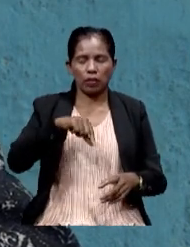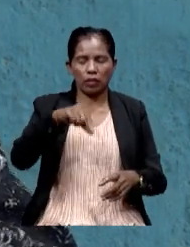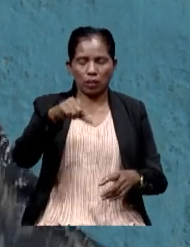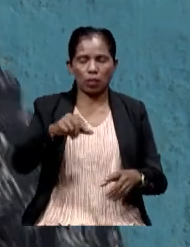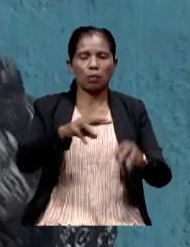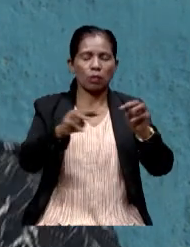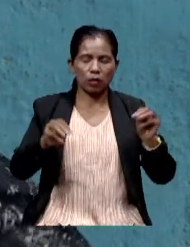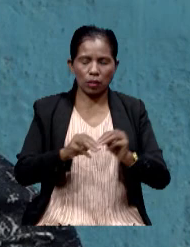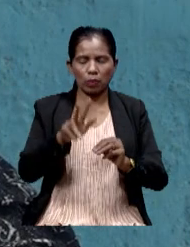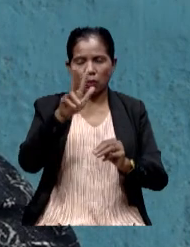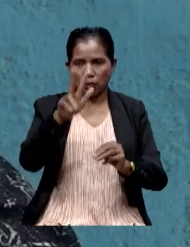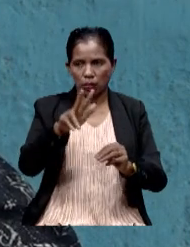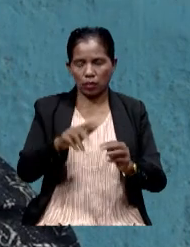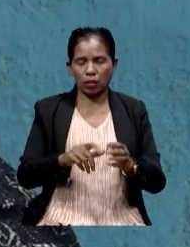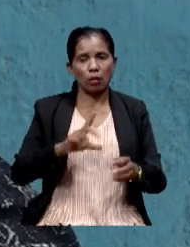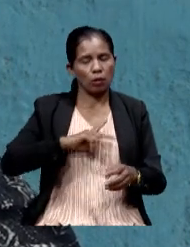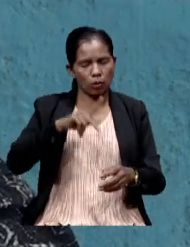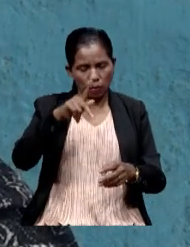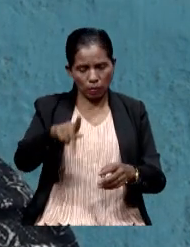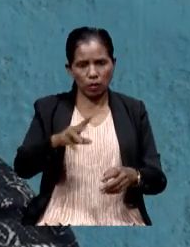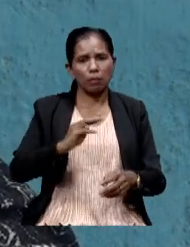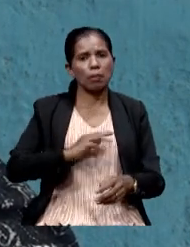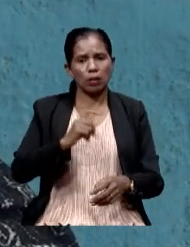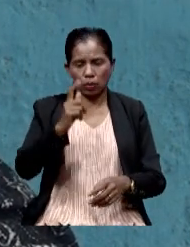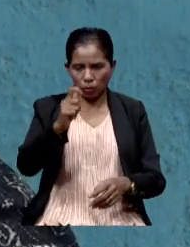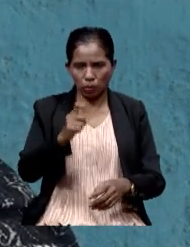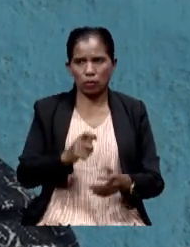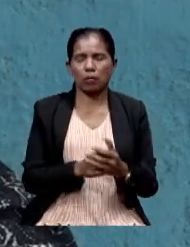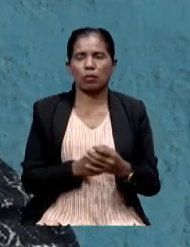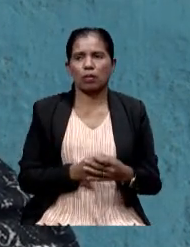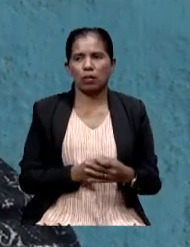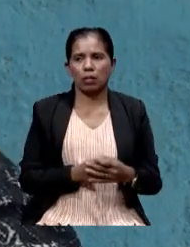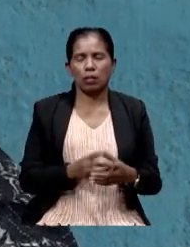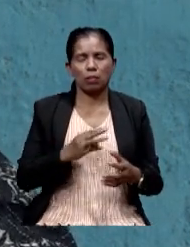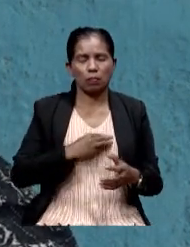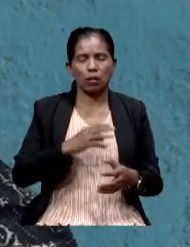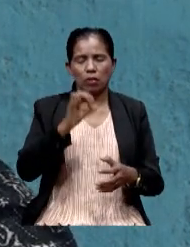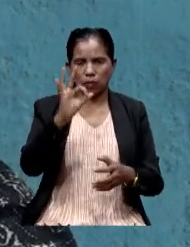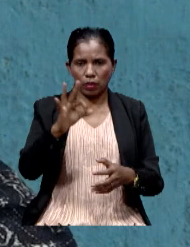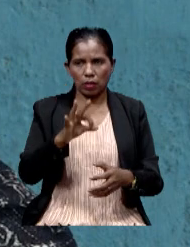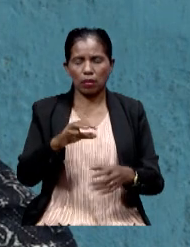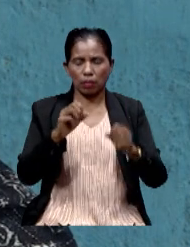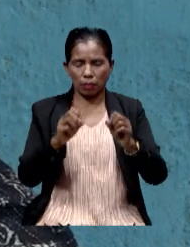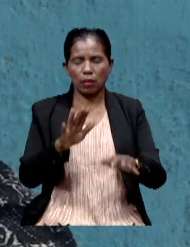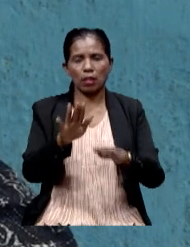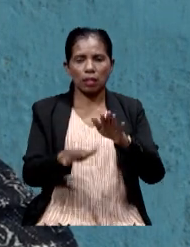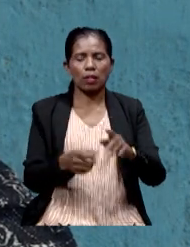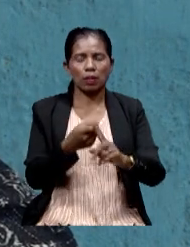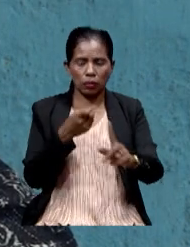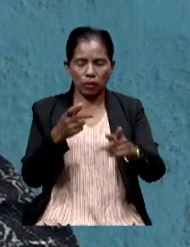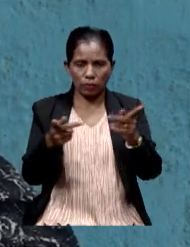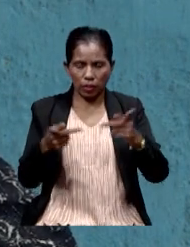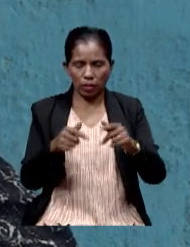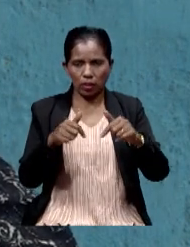dolu los palu mas balu beli husne mana tutu a kabla manufahi mas be gli husne ne be